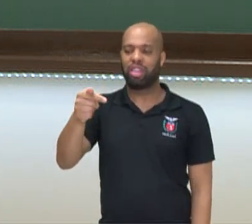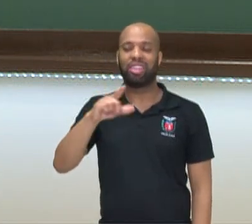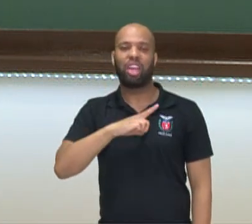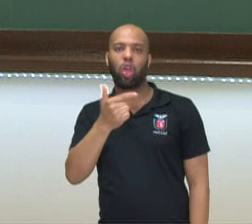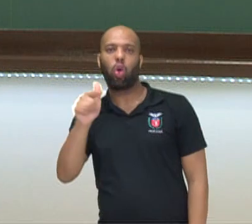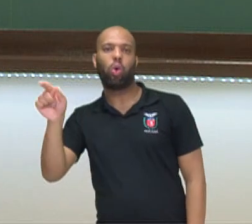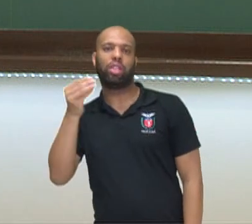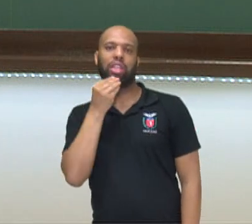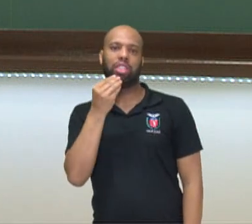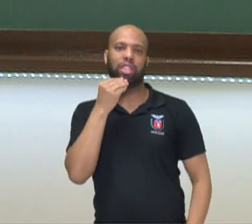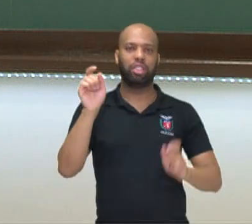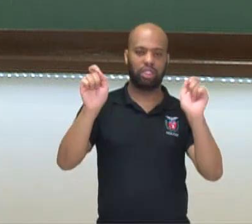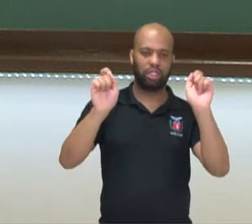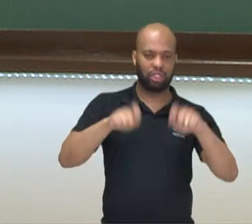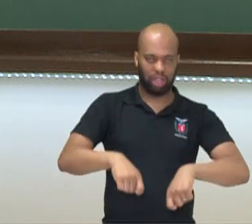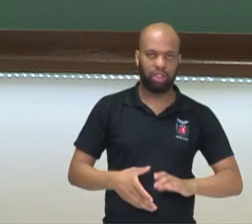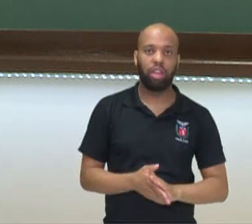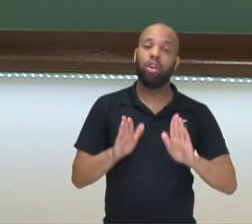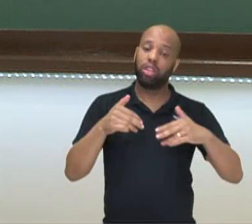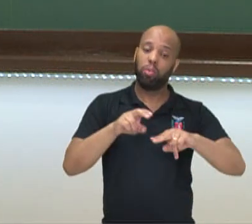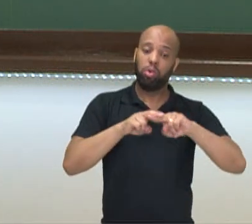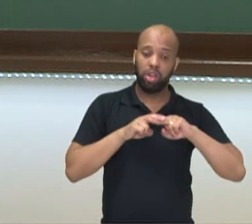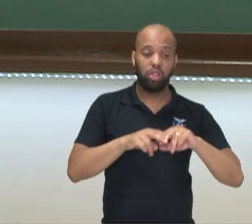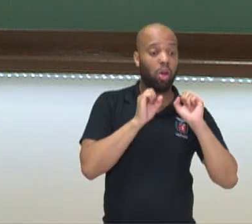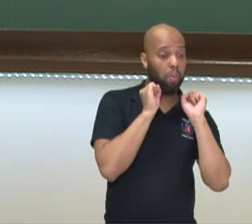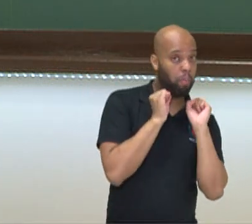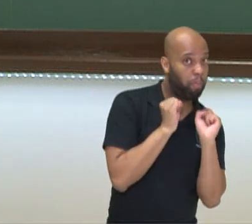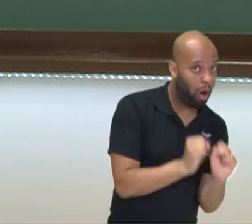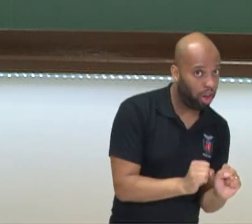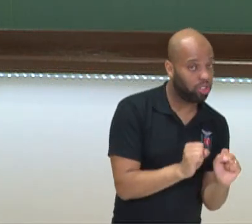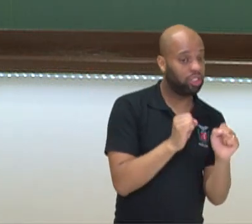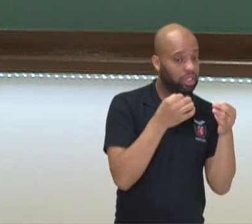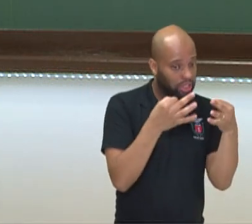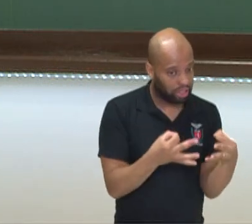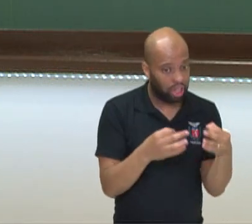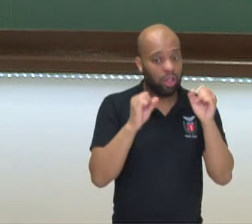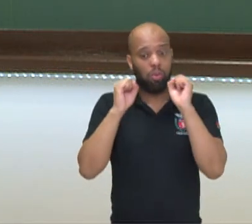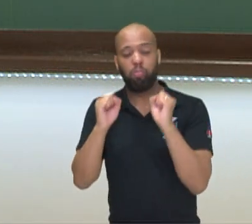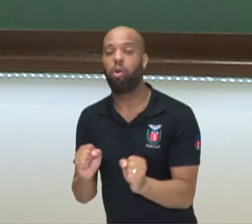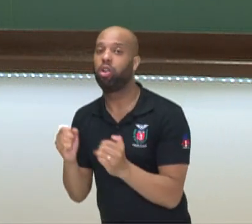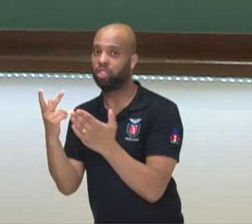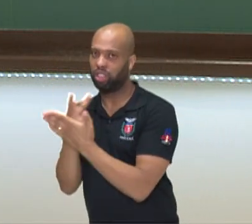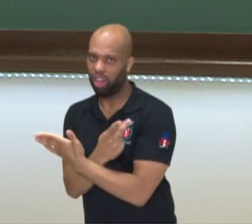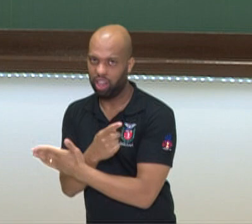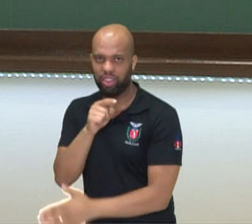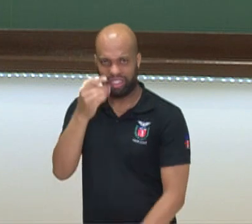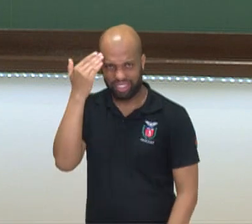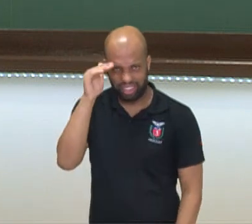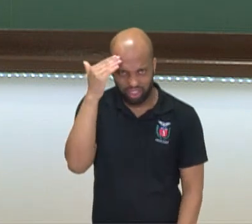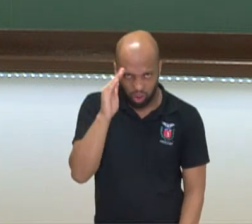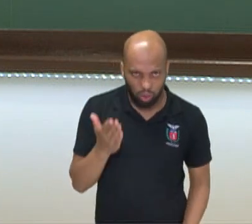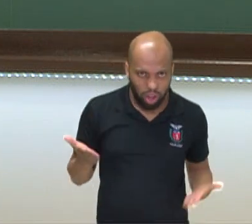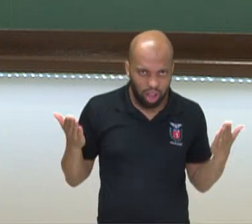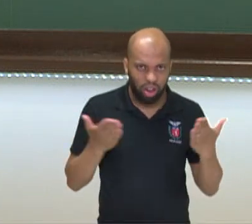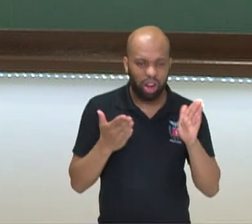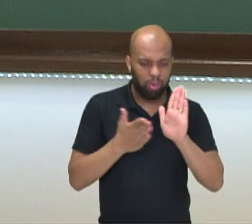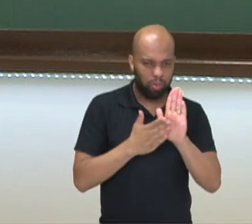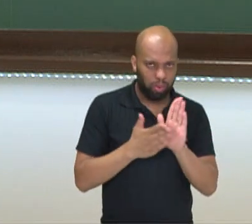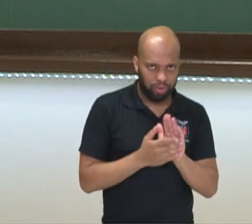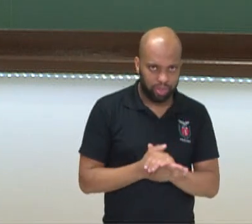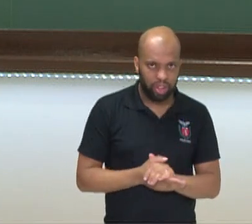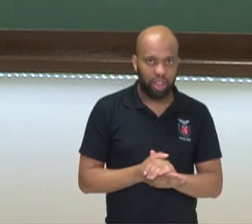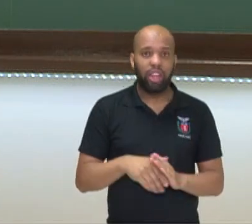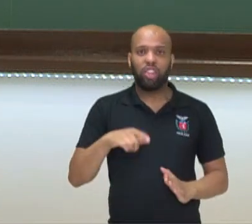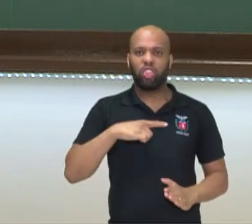preço. Por isso, o Denis poderia sim estar errado. Entendeu a minha proposta? Aquele palpite do Denis